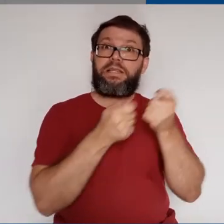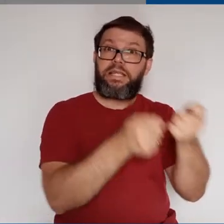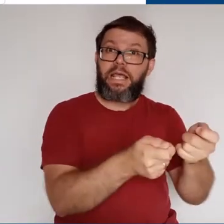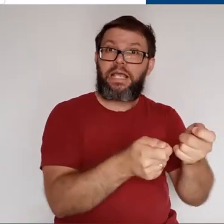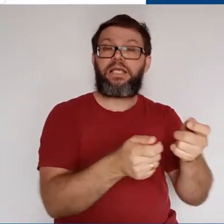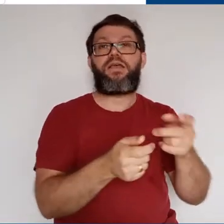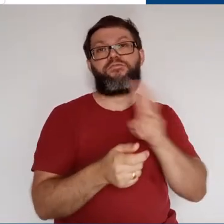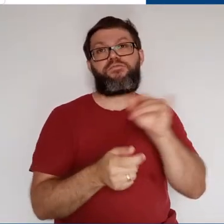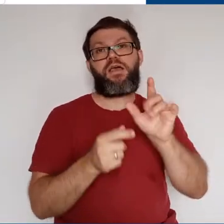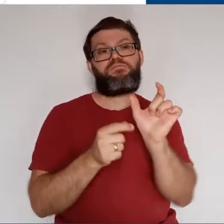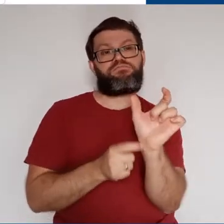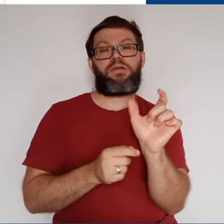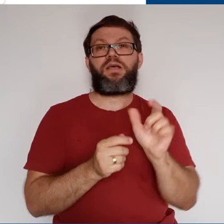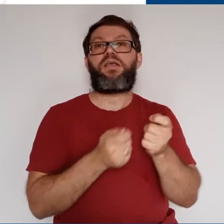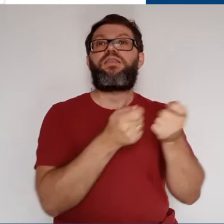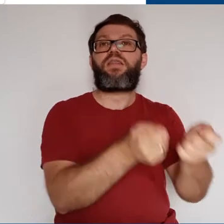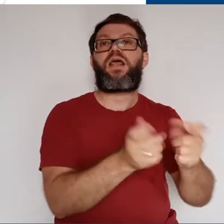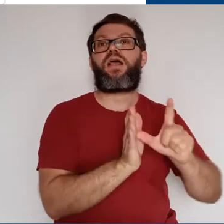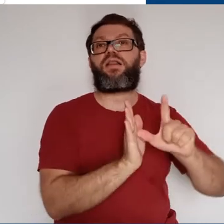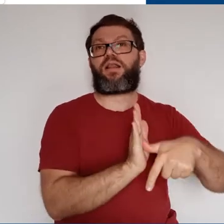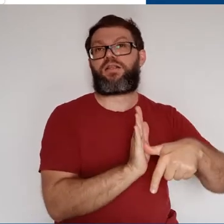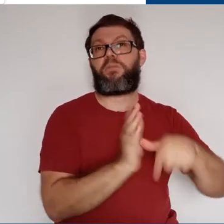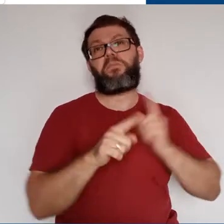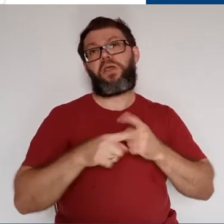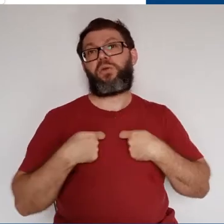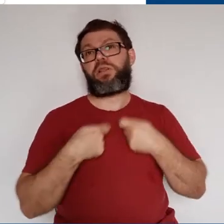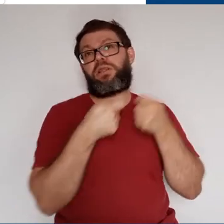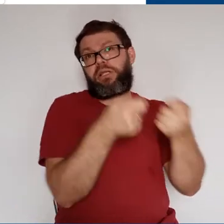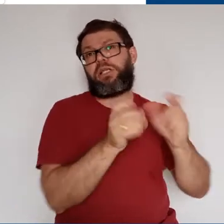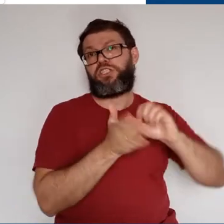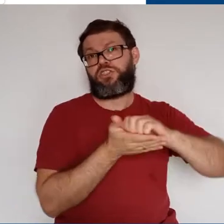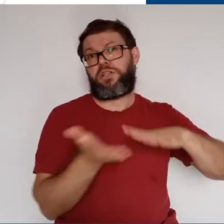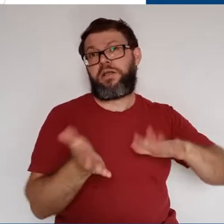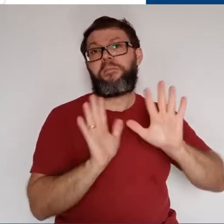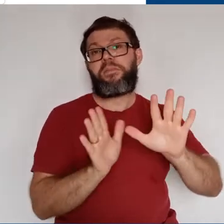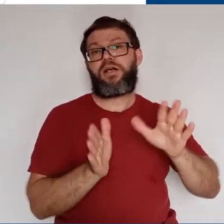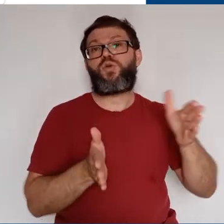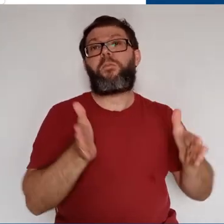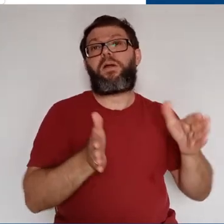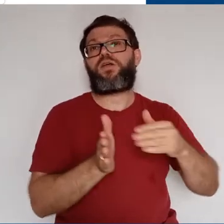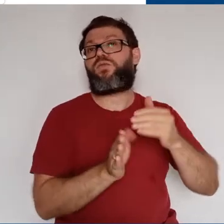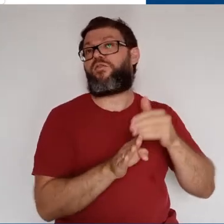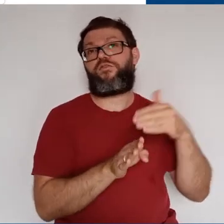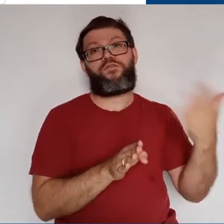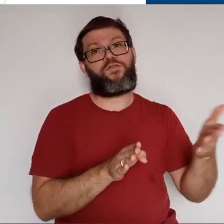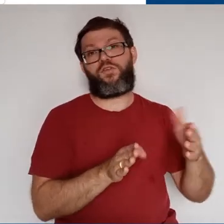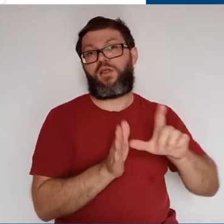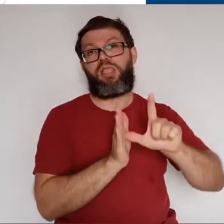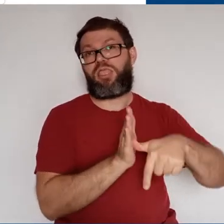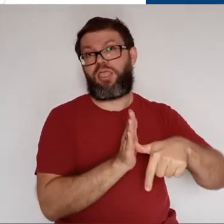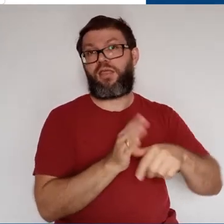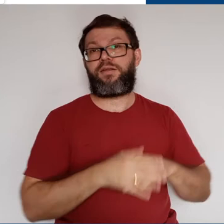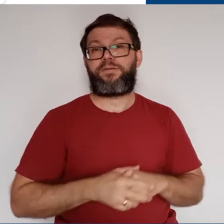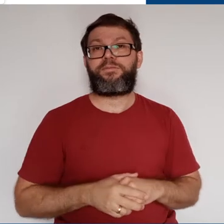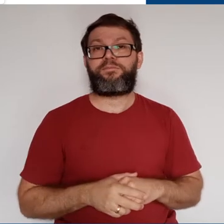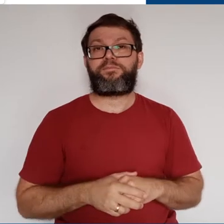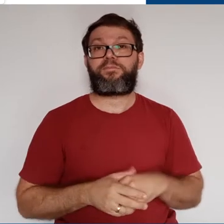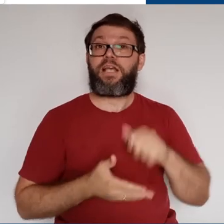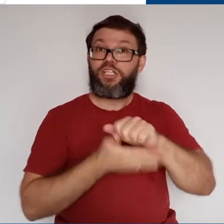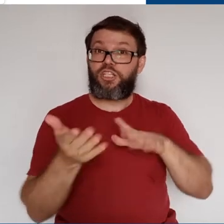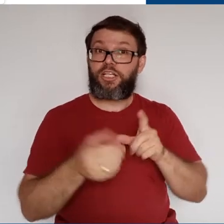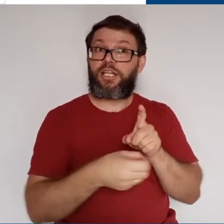para entregue com atraso. Porque nesse caso eu devolvi a atividade para o professor, porém fora do prazo estabelecido.